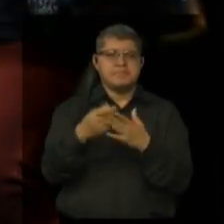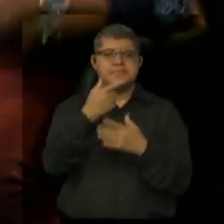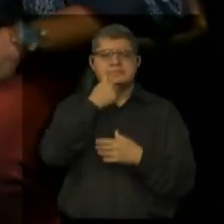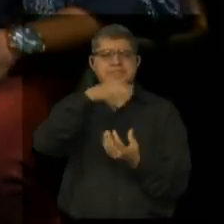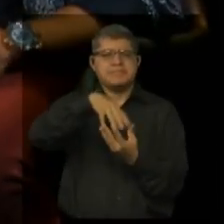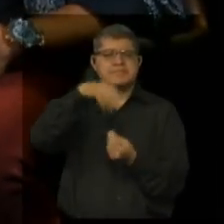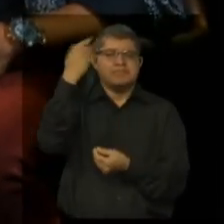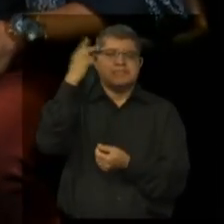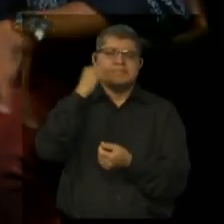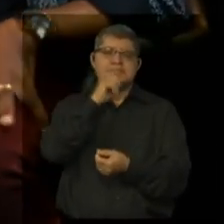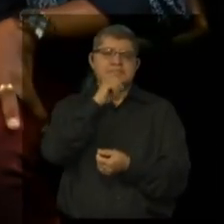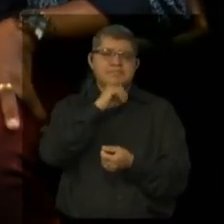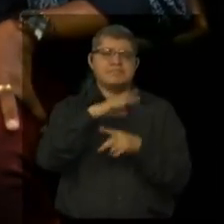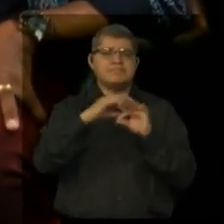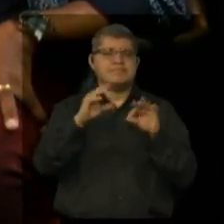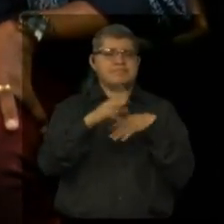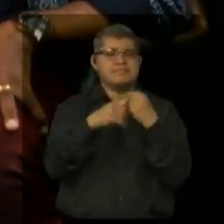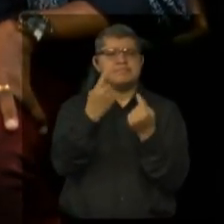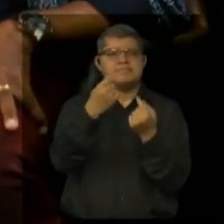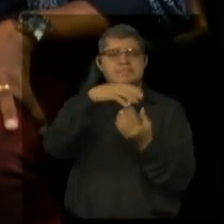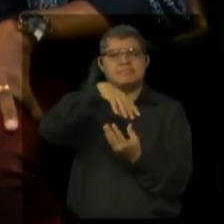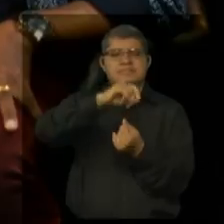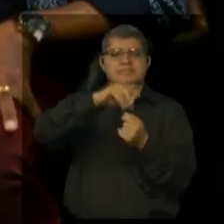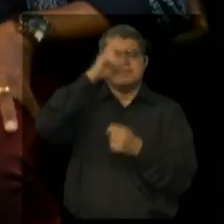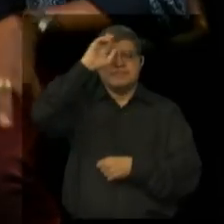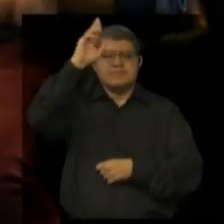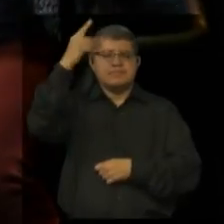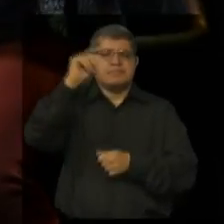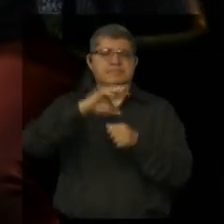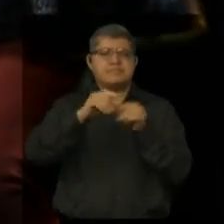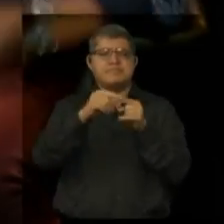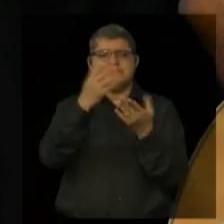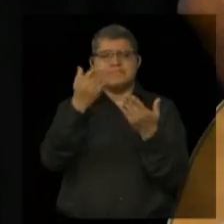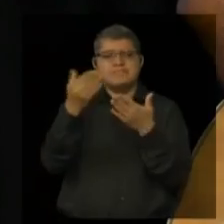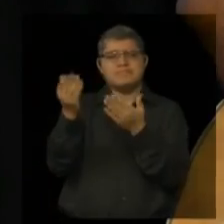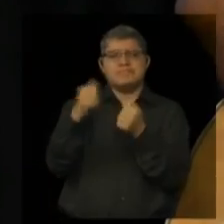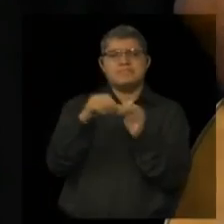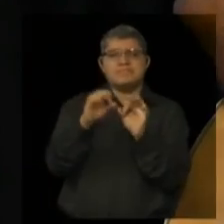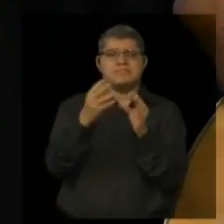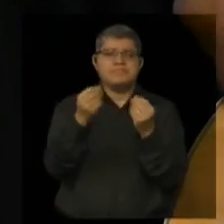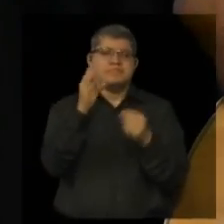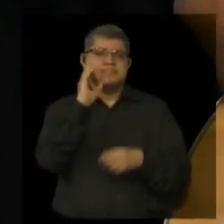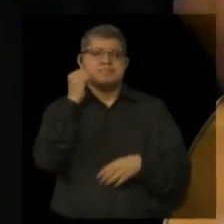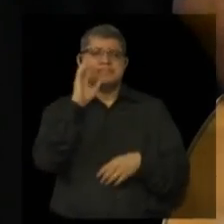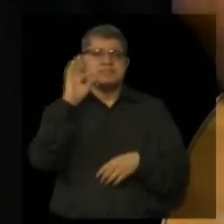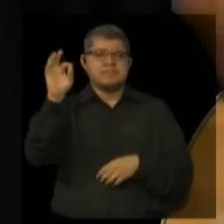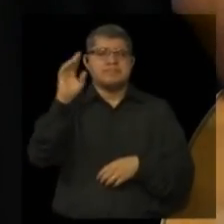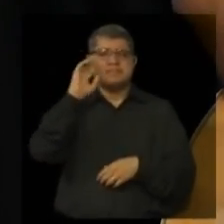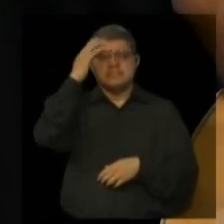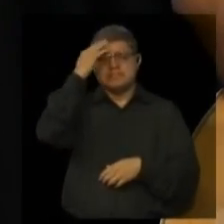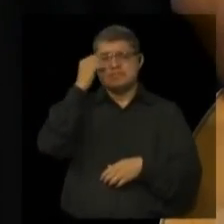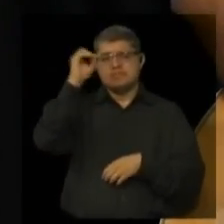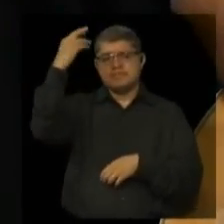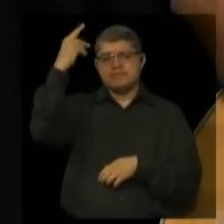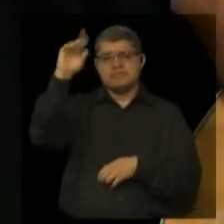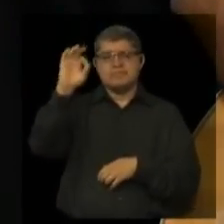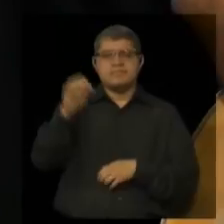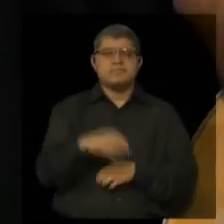alma antiga, né? Uma alma mestra, e sei que você está aí muito bem aí. Muita luz para